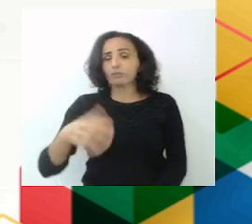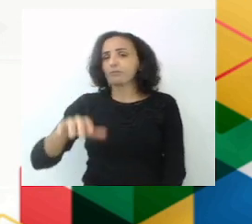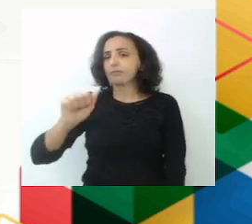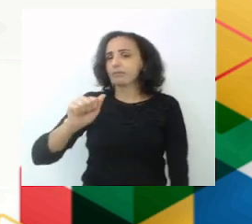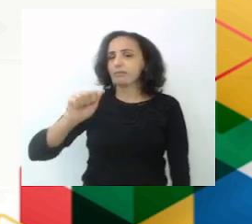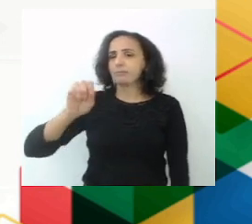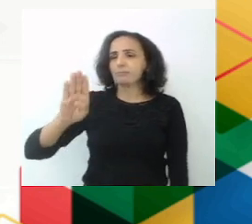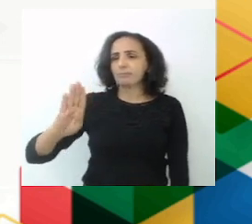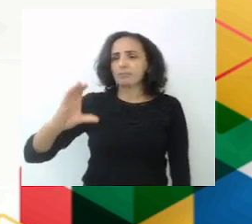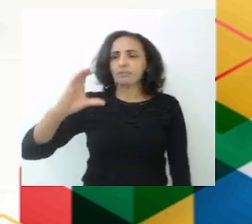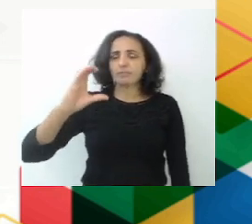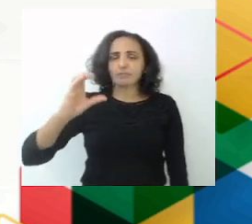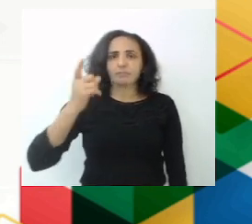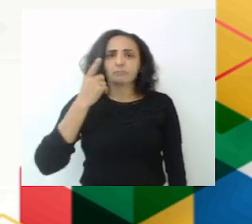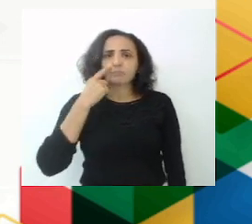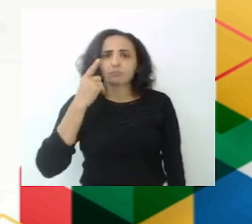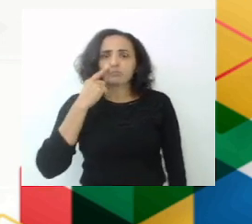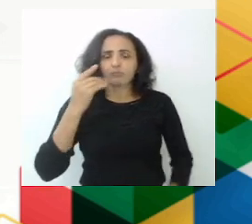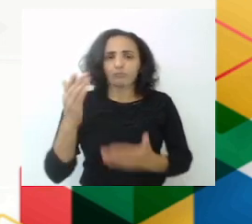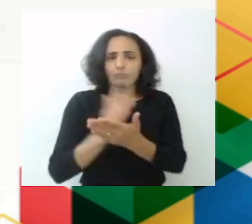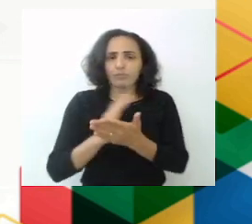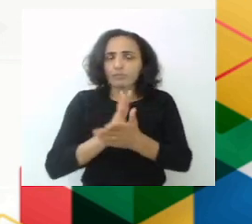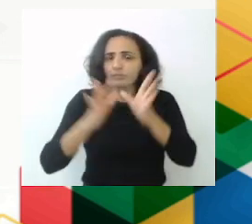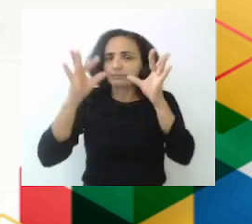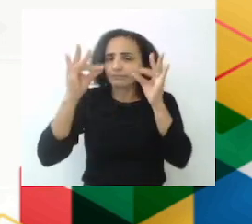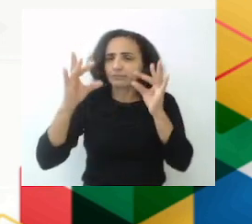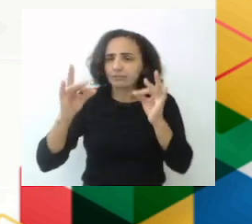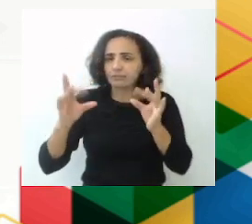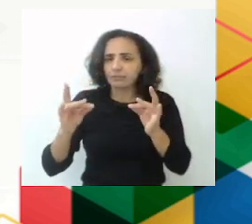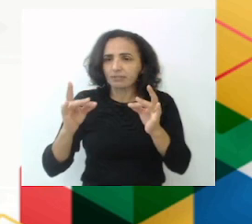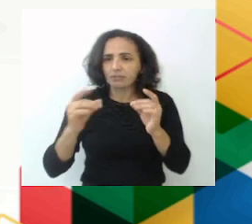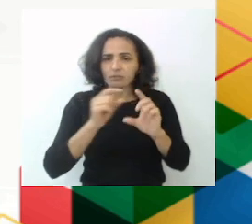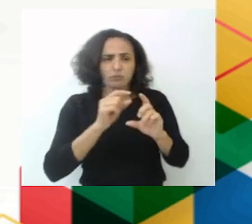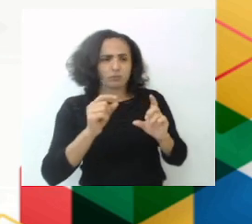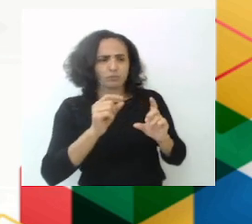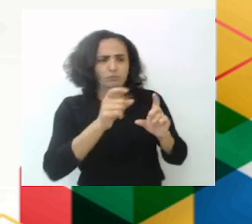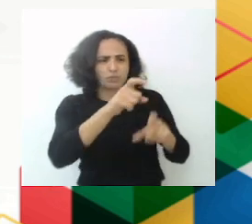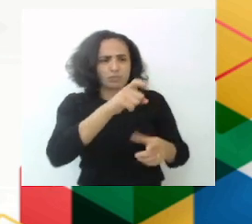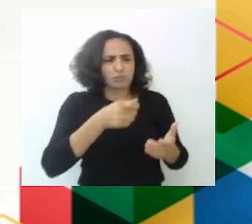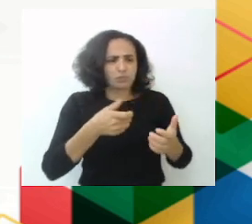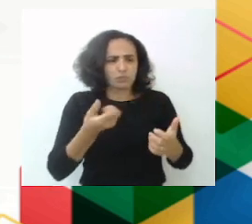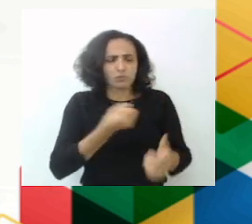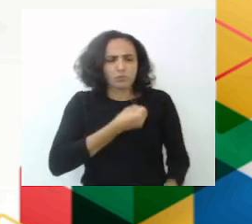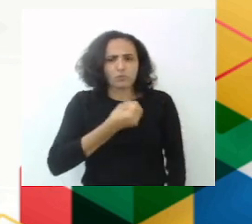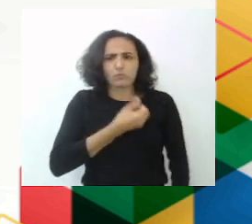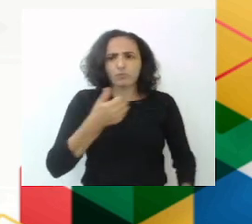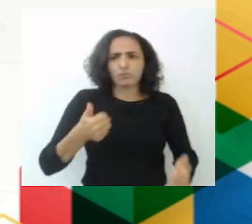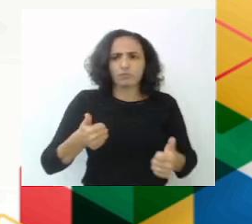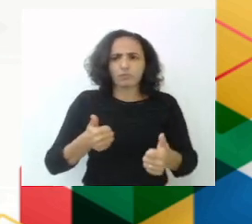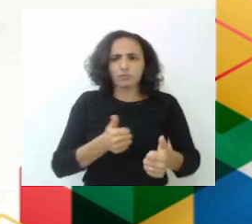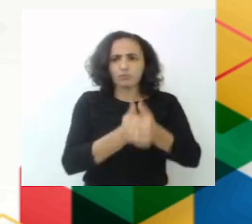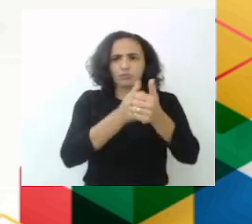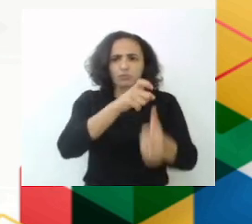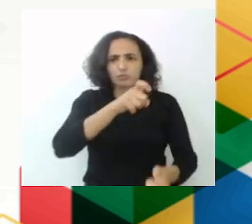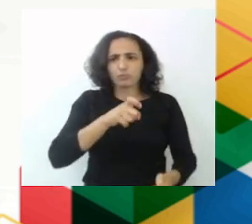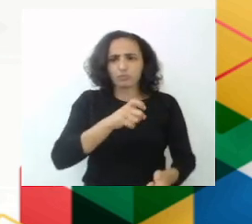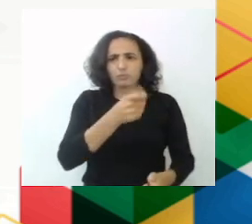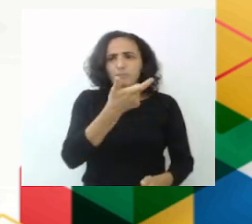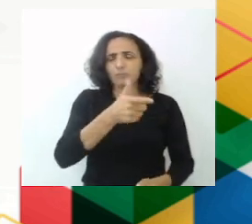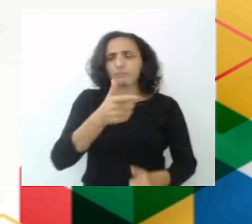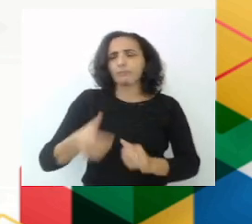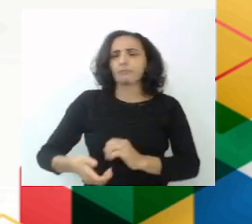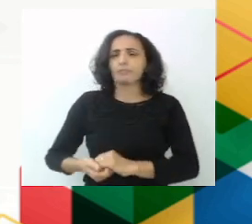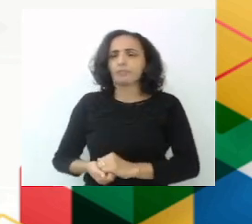já de cara você está vendo que não tem o termo que tem o x e também não existe o termo que não tem o x. Então B é